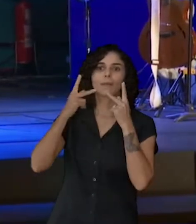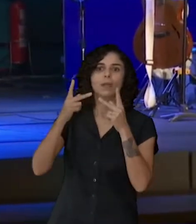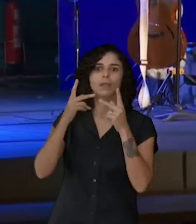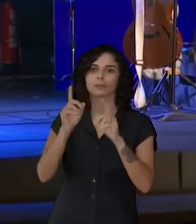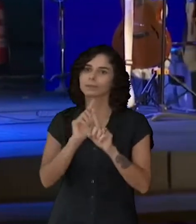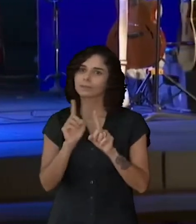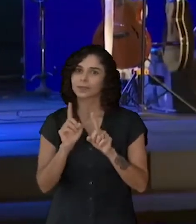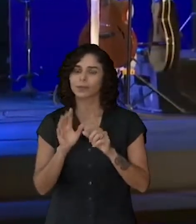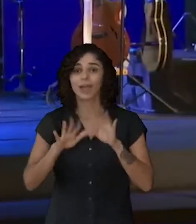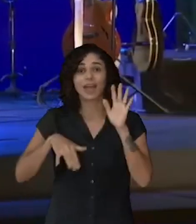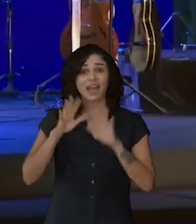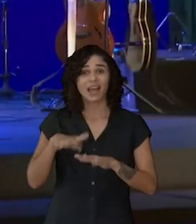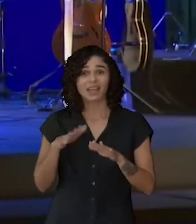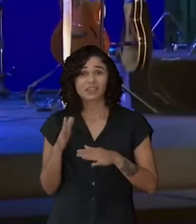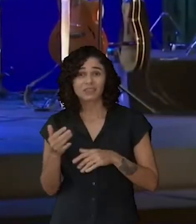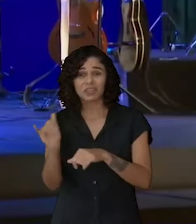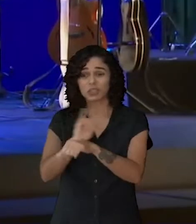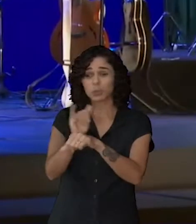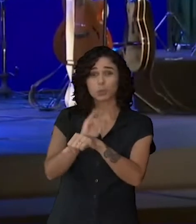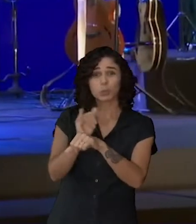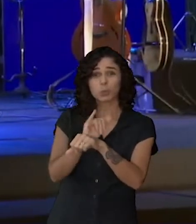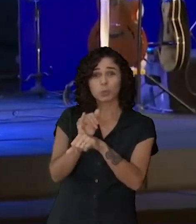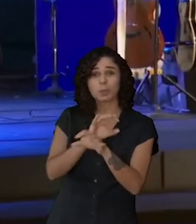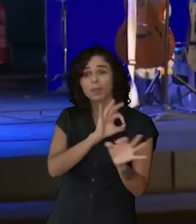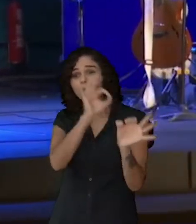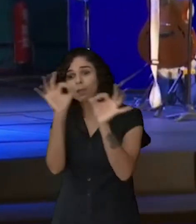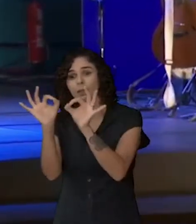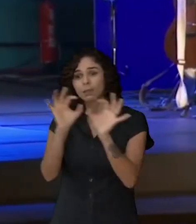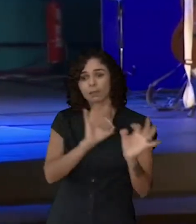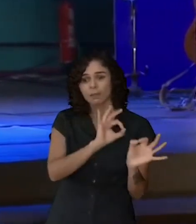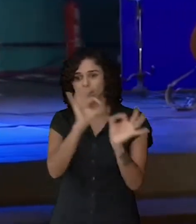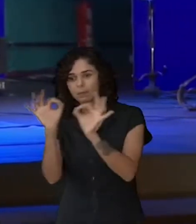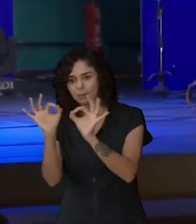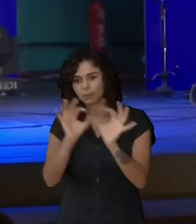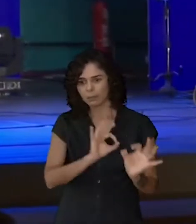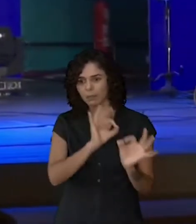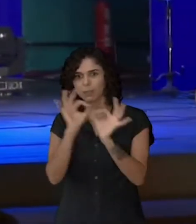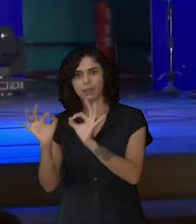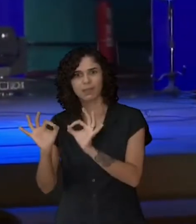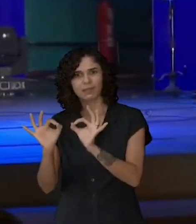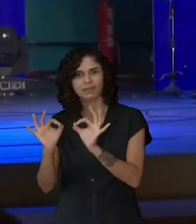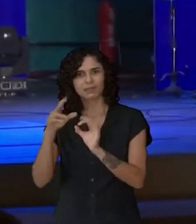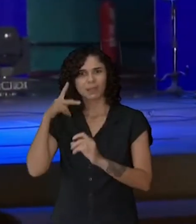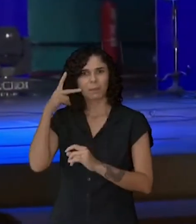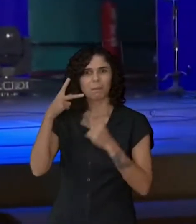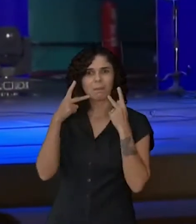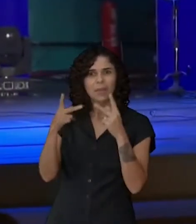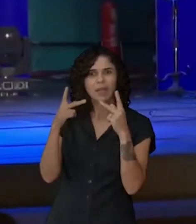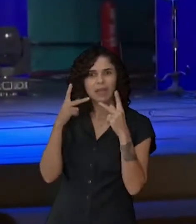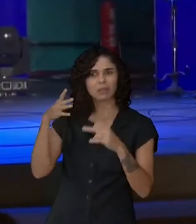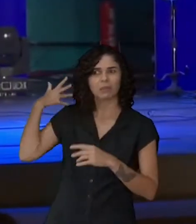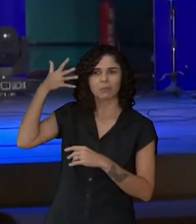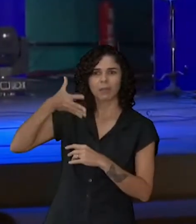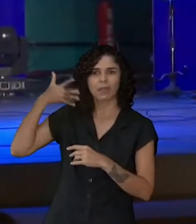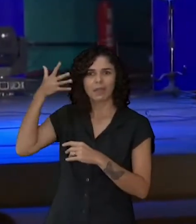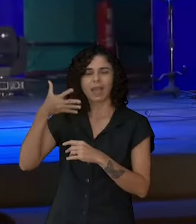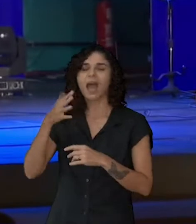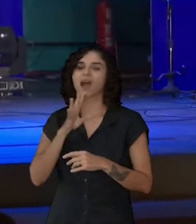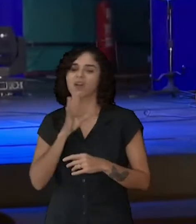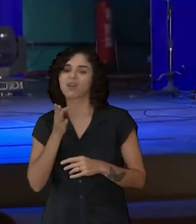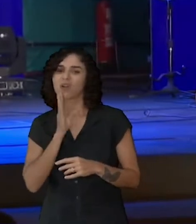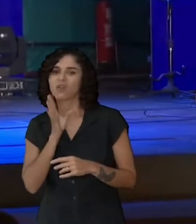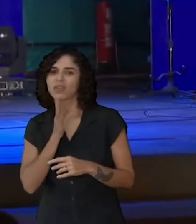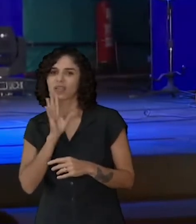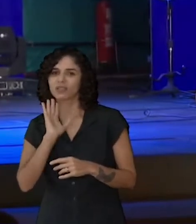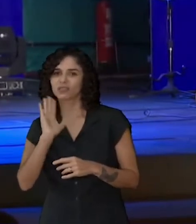porque troca de canal no YouTube, ouvindo seus pregadores prediletos, conhece a Bíblia. Ou porque lê a Bíblia todo dia,